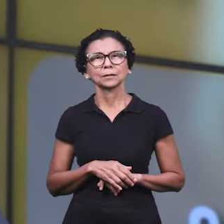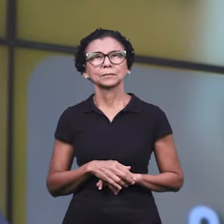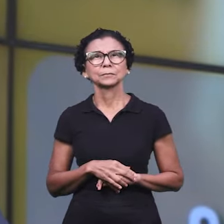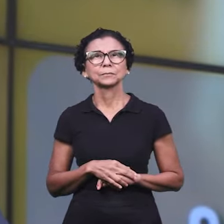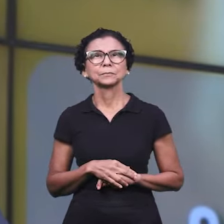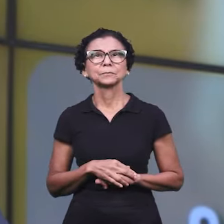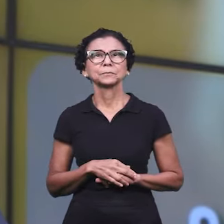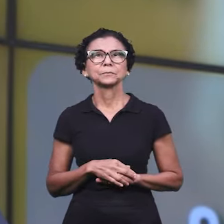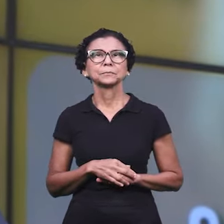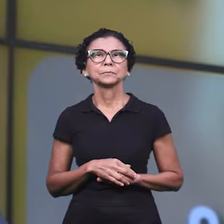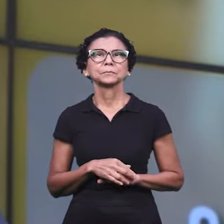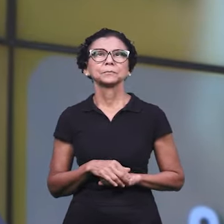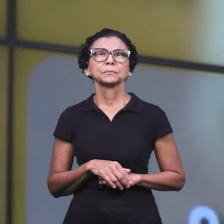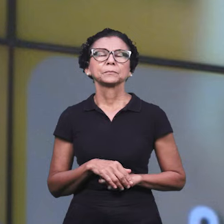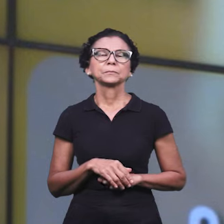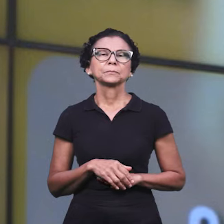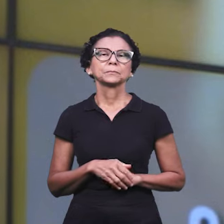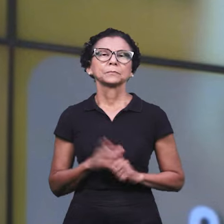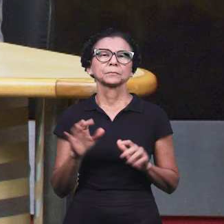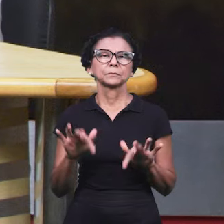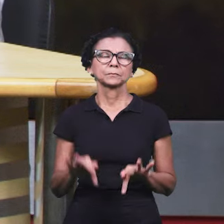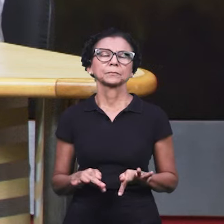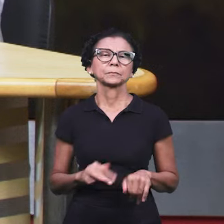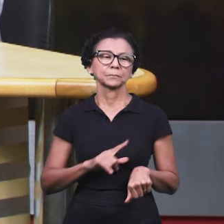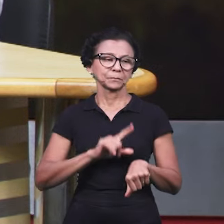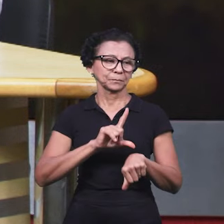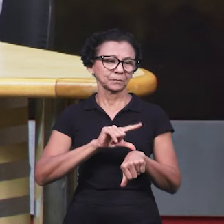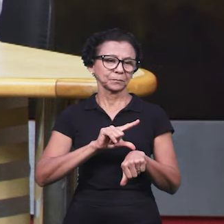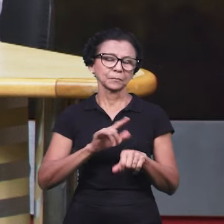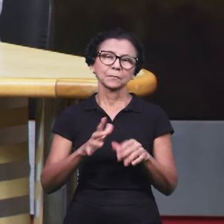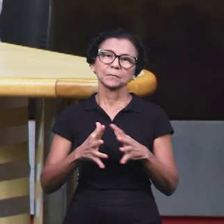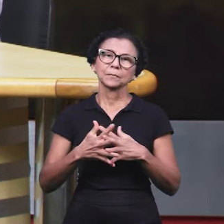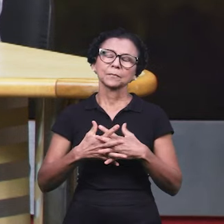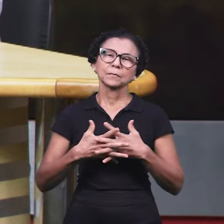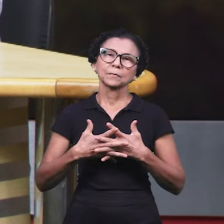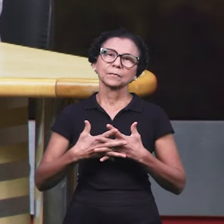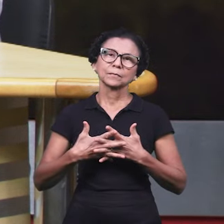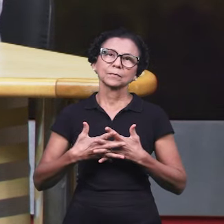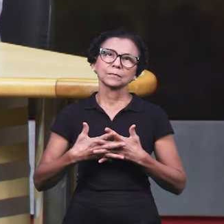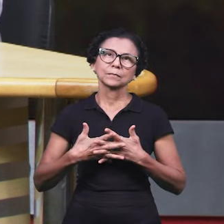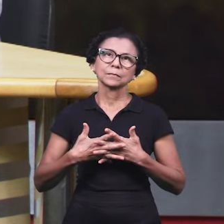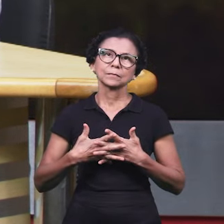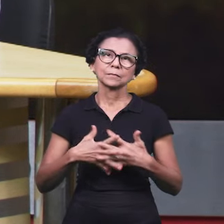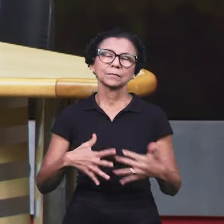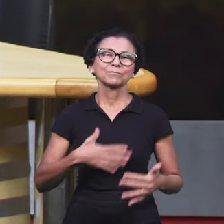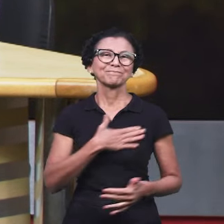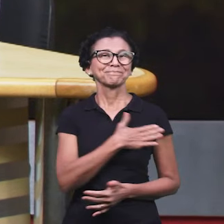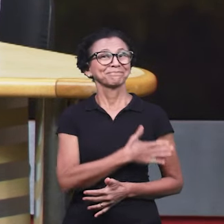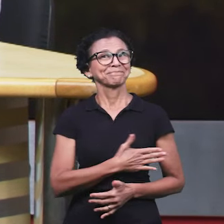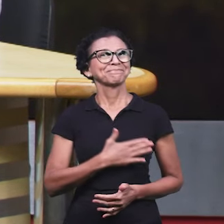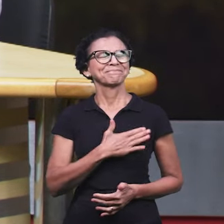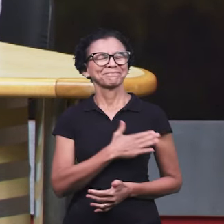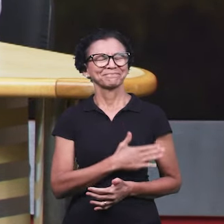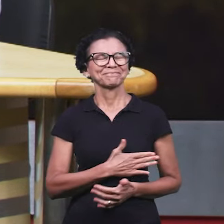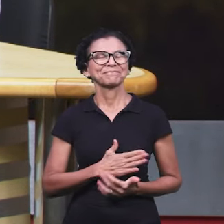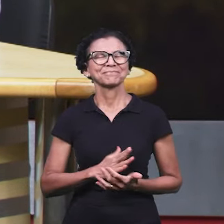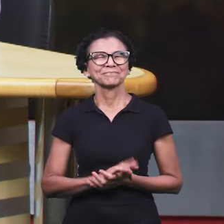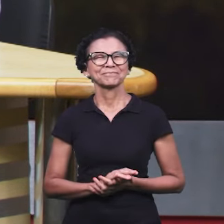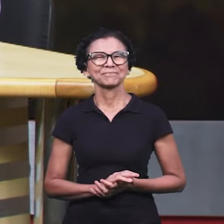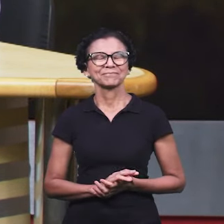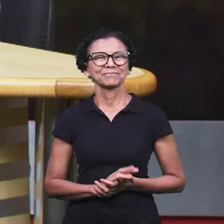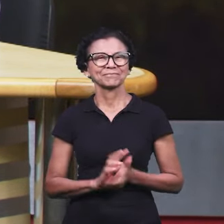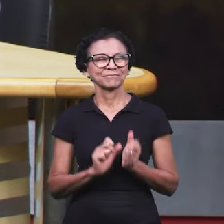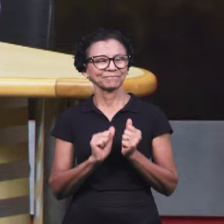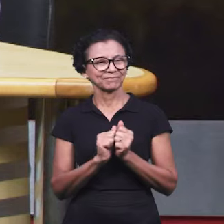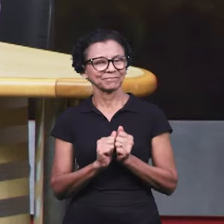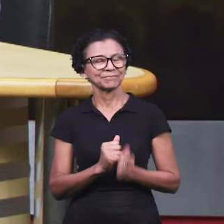exemplo e referência gente a gente precisa encerrar por causa da hora mas foi um grande prazer estar com vocês